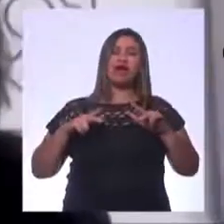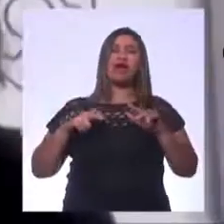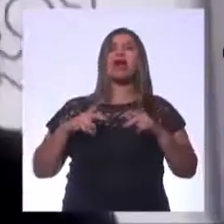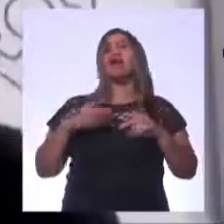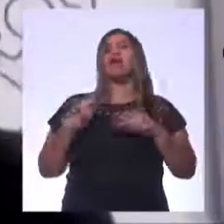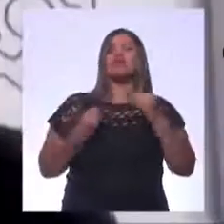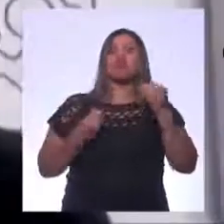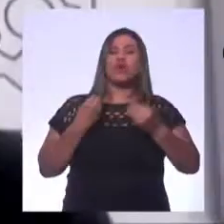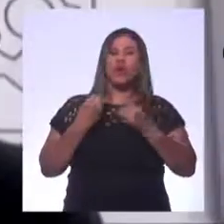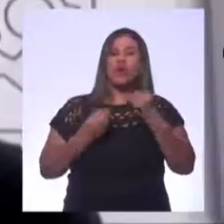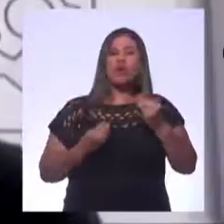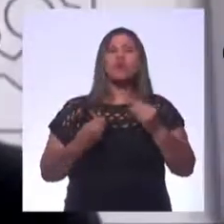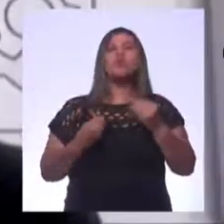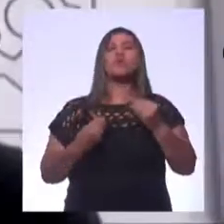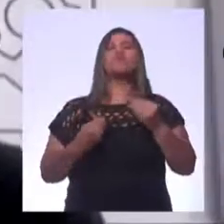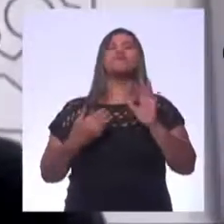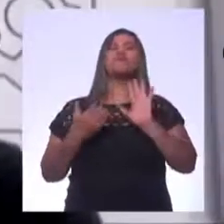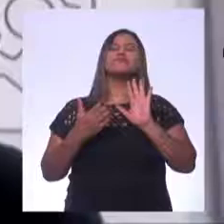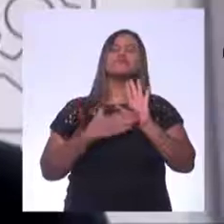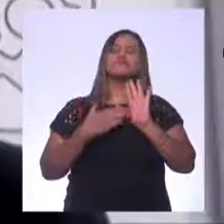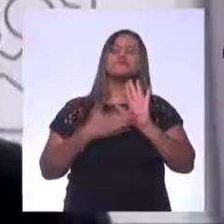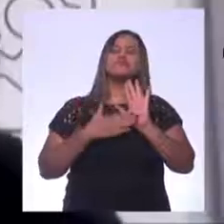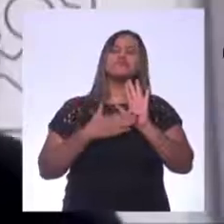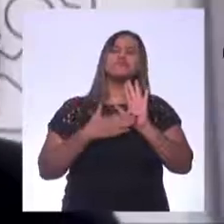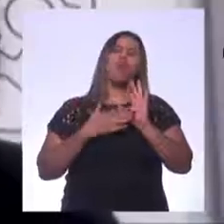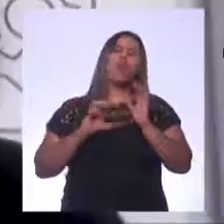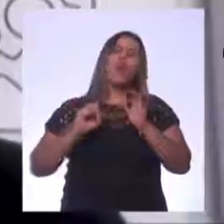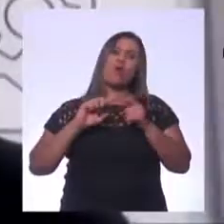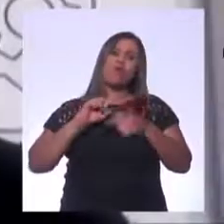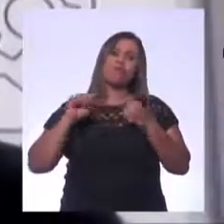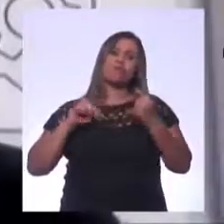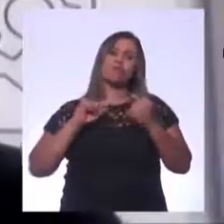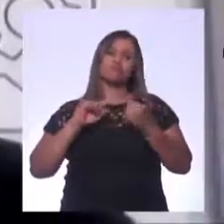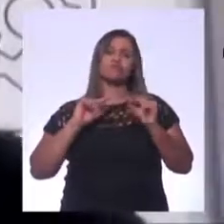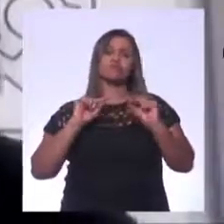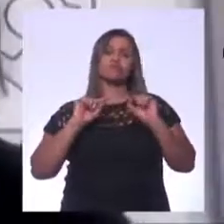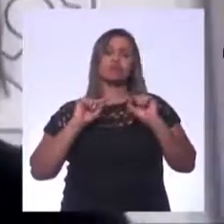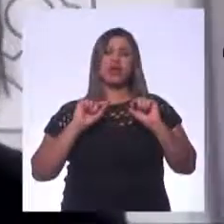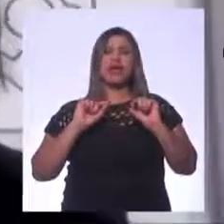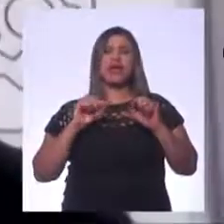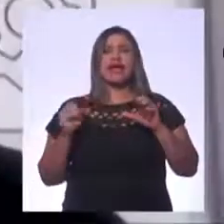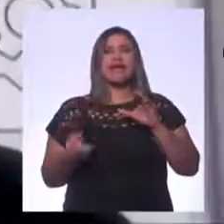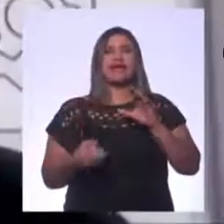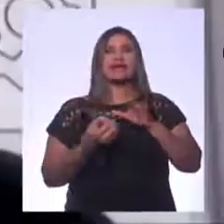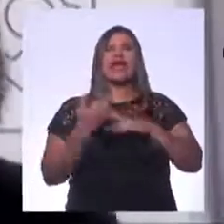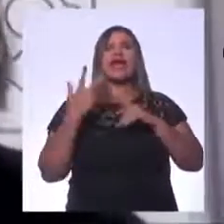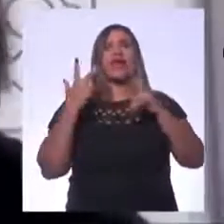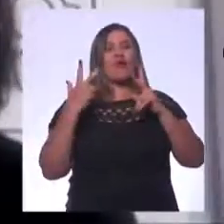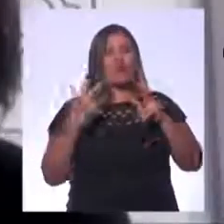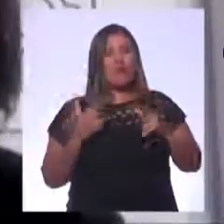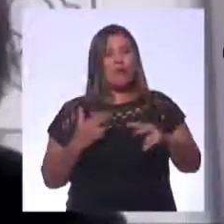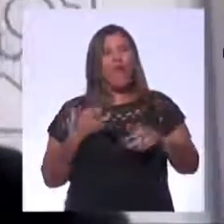cumprem exatamente esse propósito, que é de criar uma espécie de resistência, uma